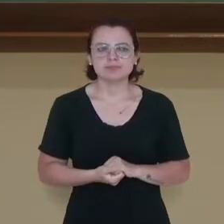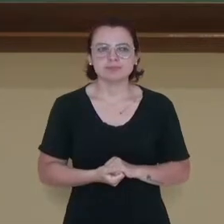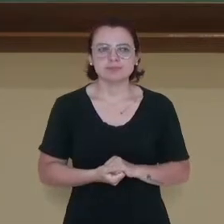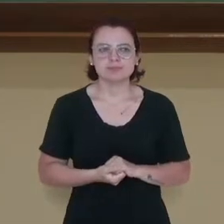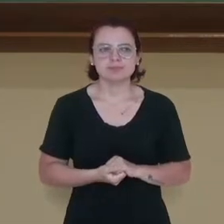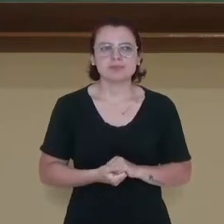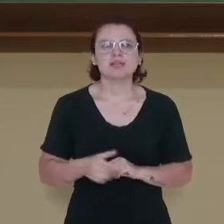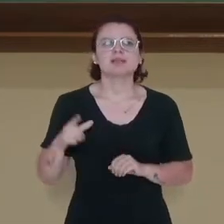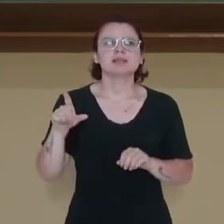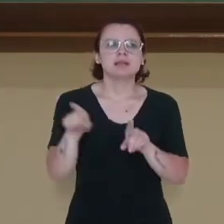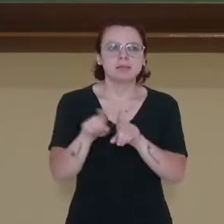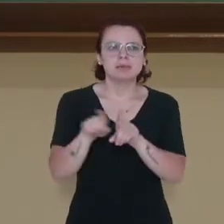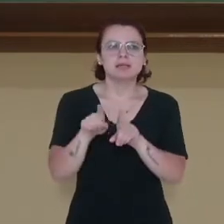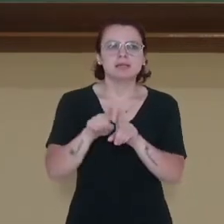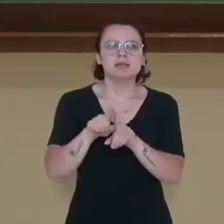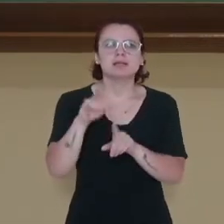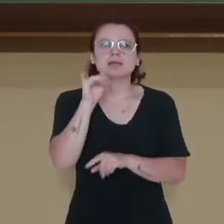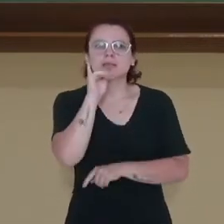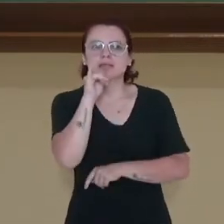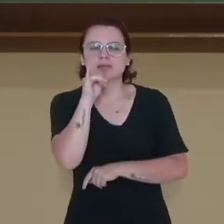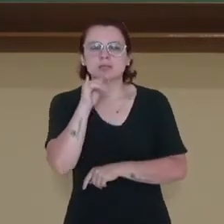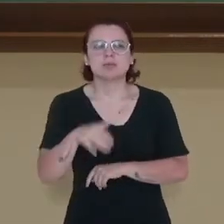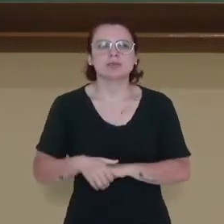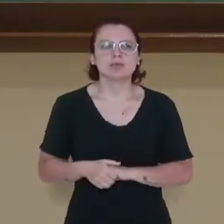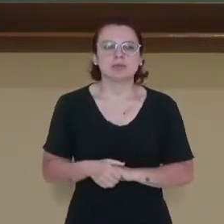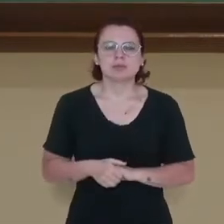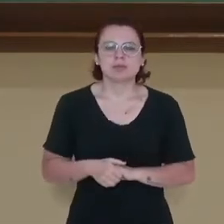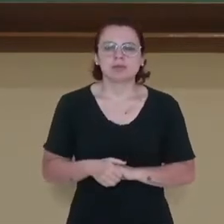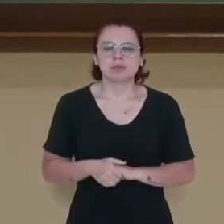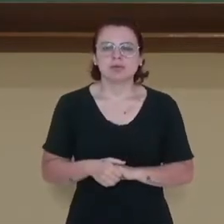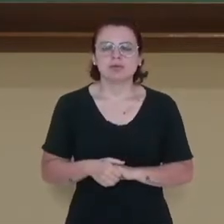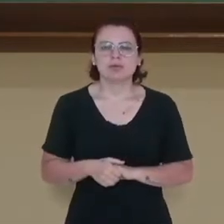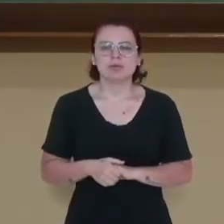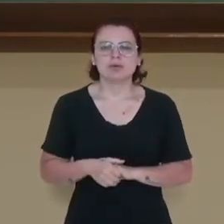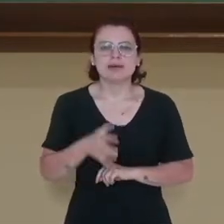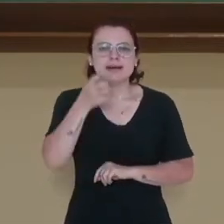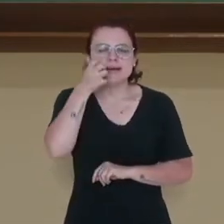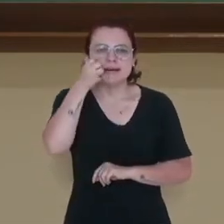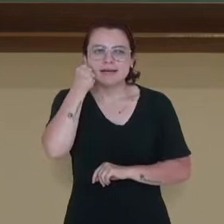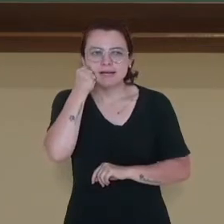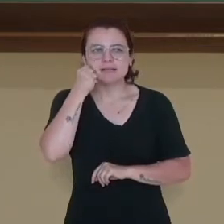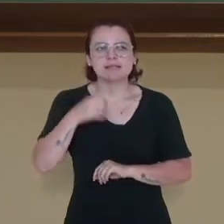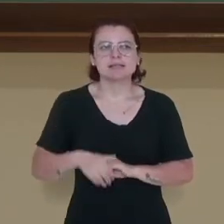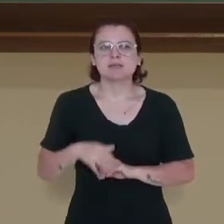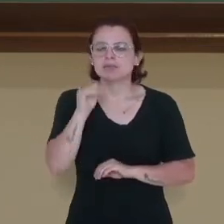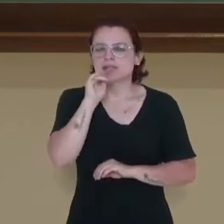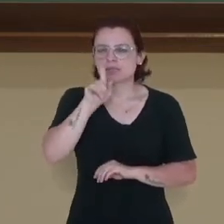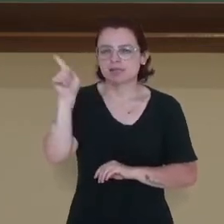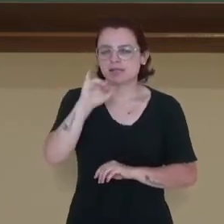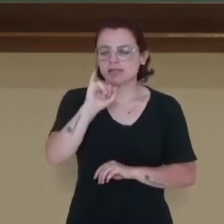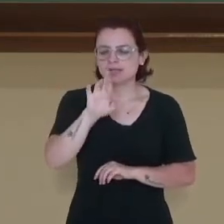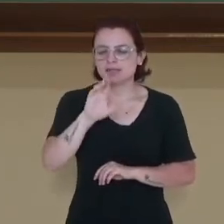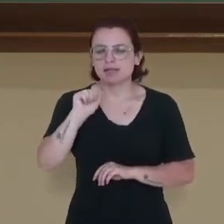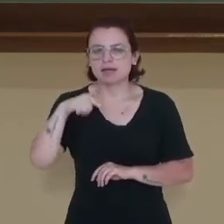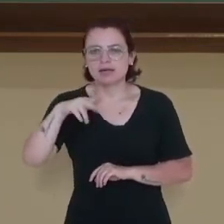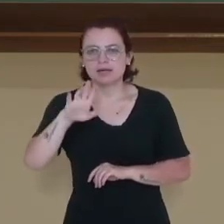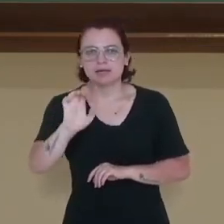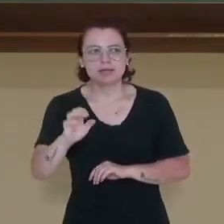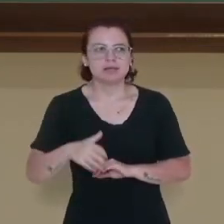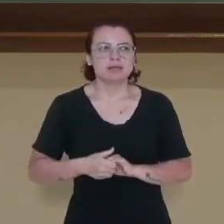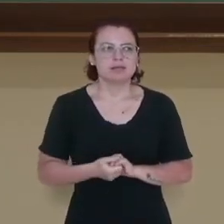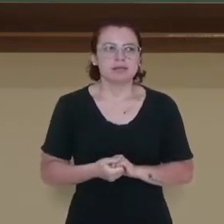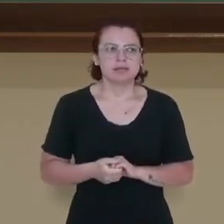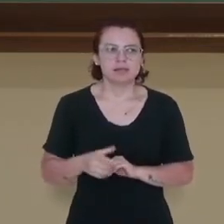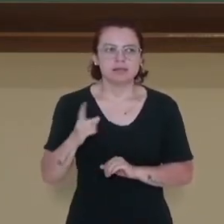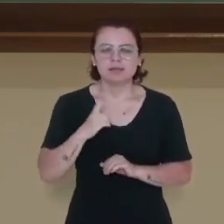questões étnicas, Por exemplo, a questão entre os curdos, lá no norte do Iraque, por exemplo, que é um povo que